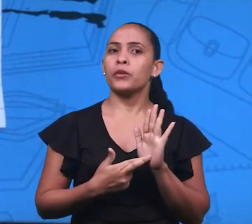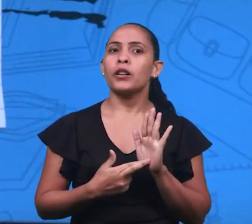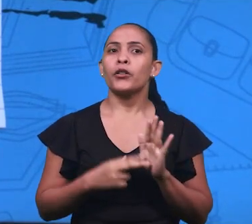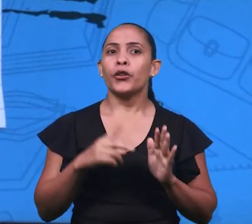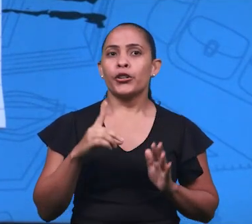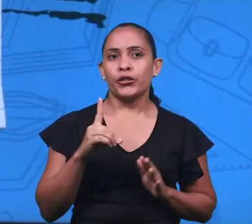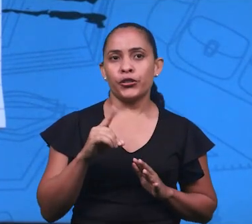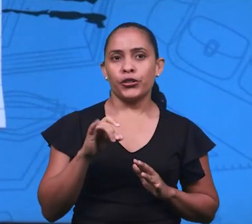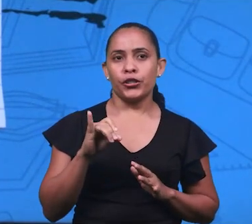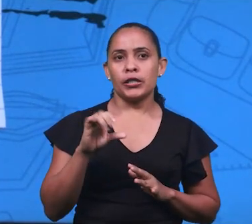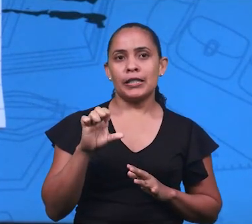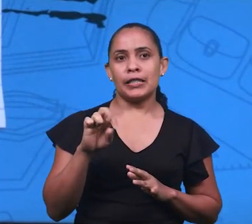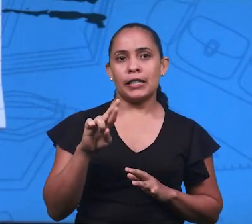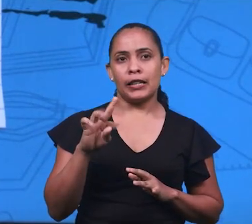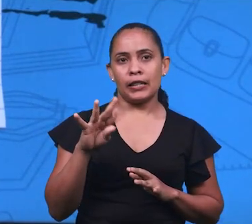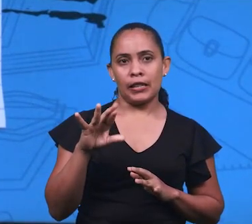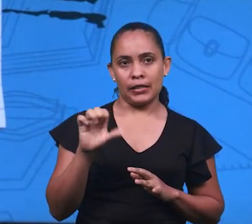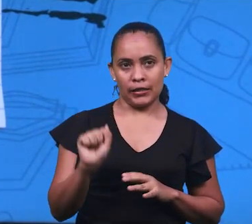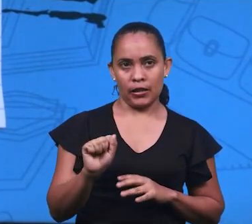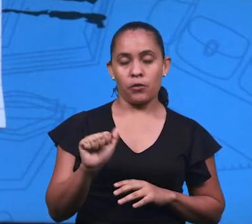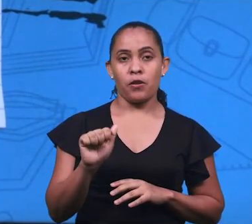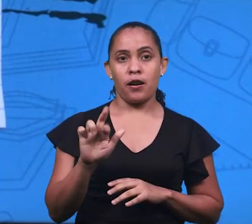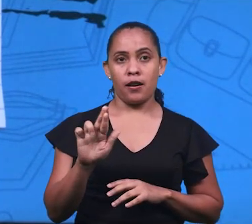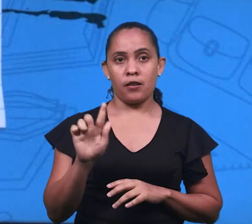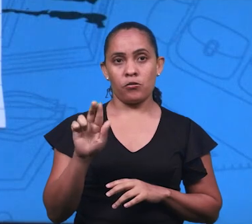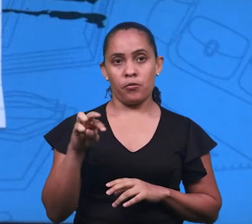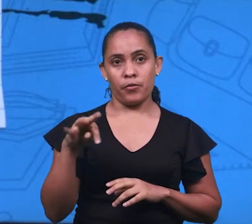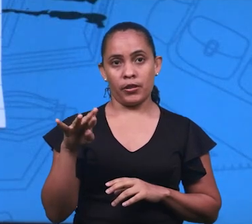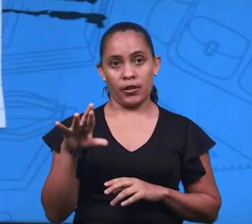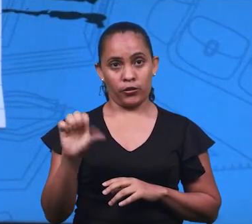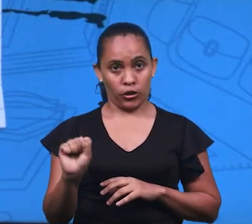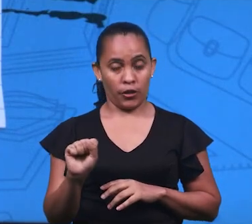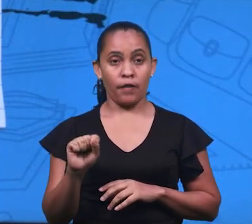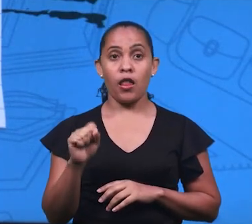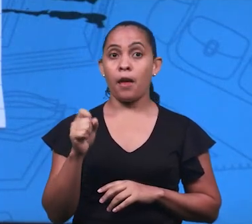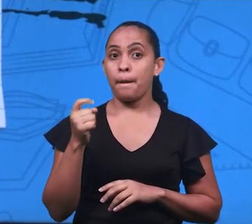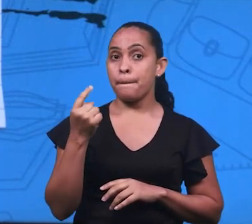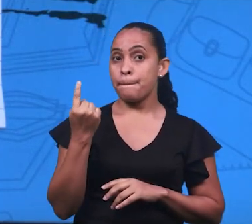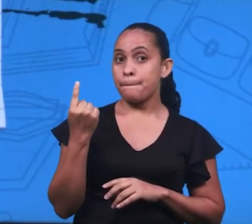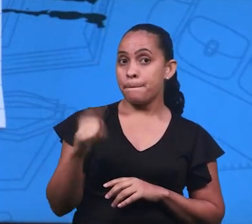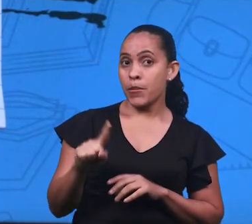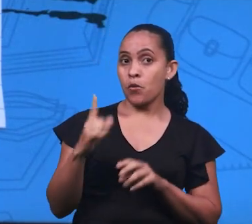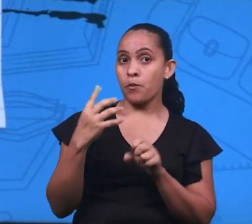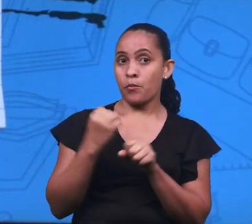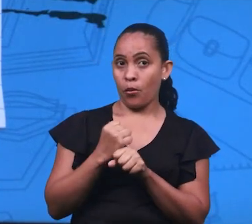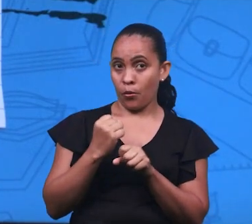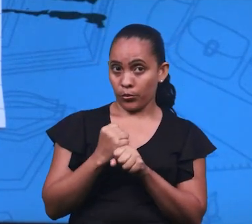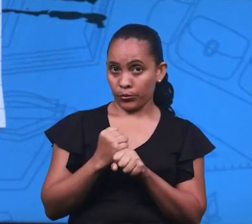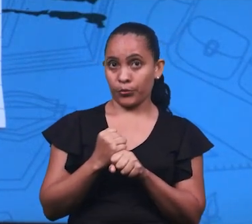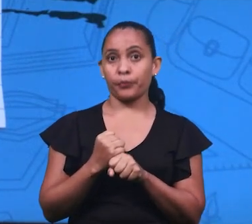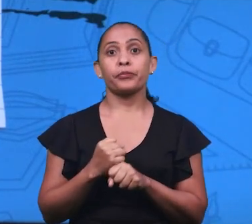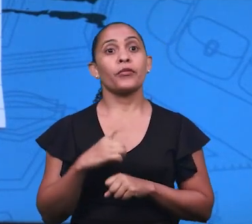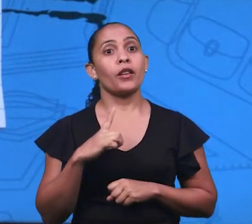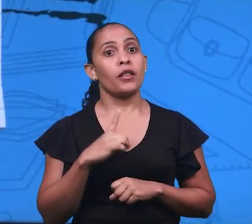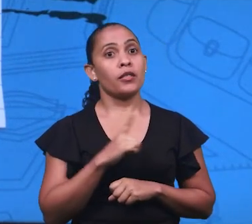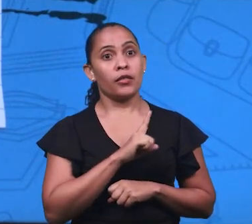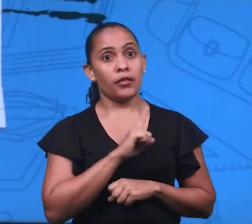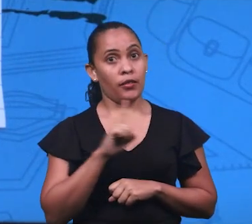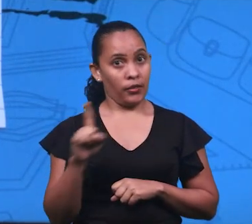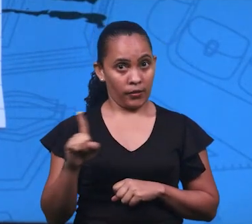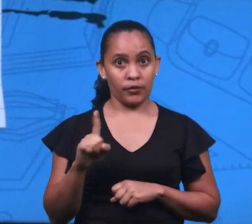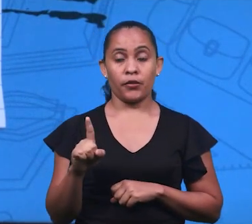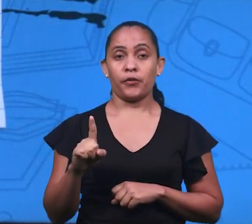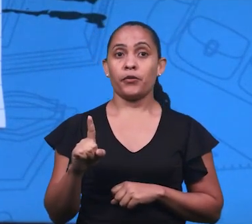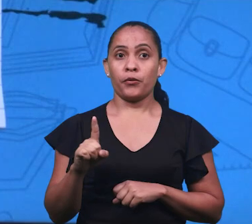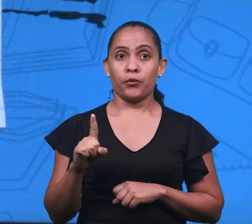argumentativa. Essa prova vale 1.000 pontos e ela é dividida em 5 competências, cada uma delas valendo